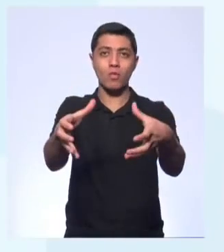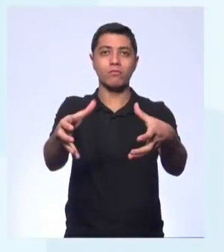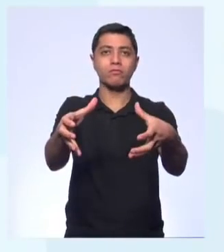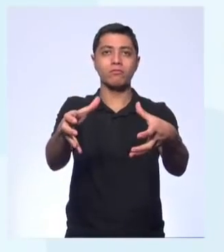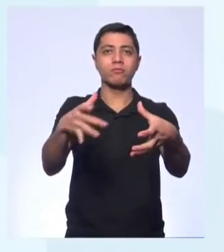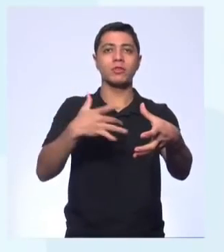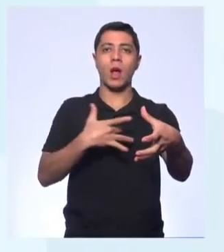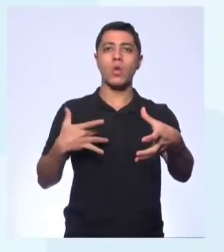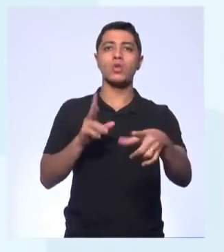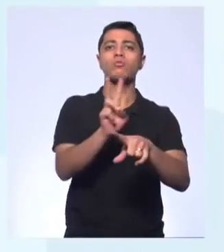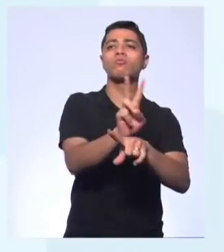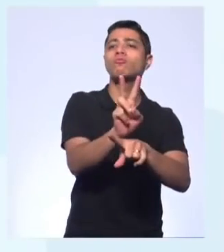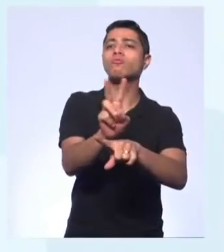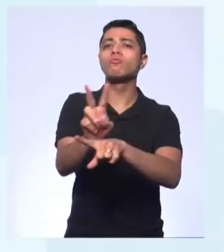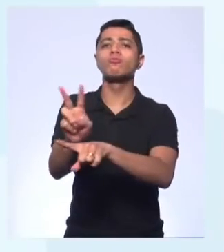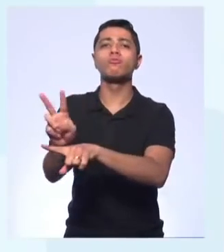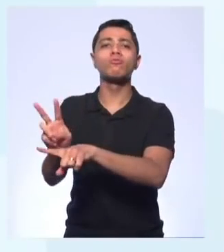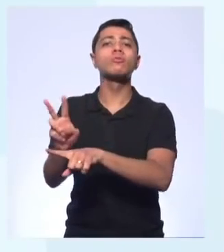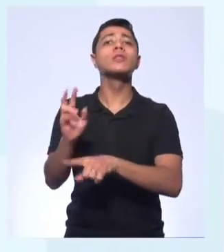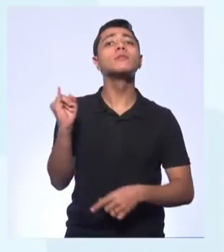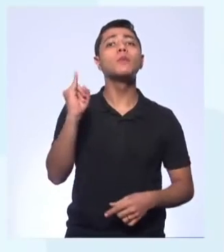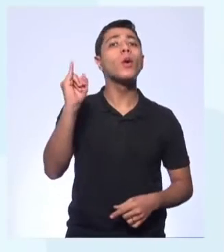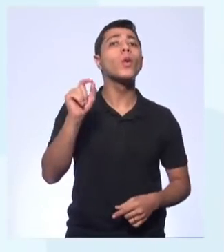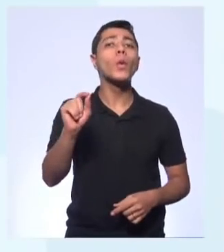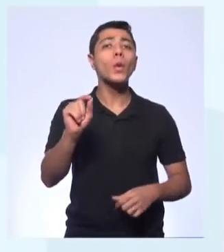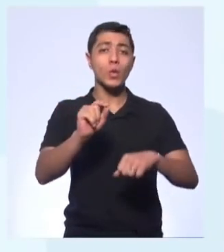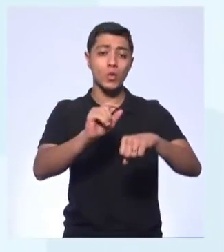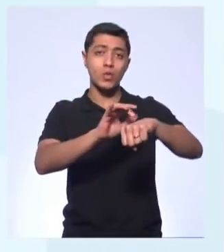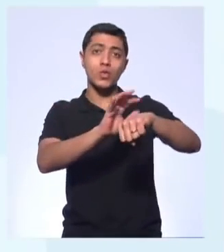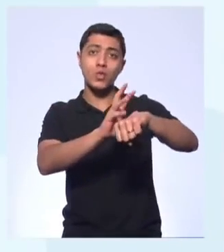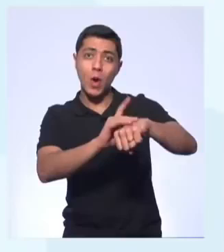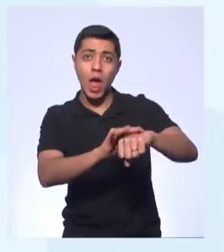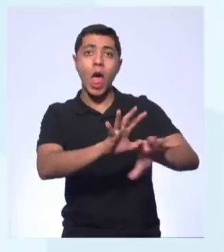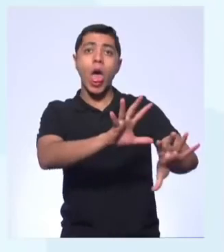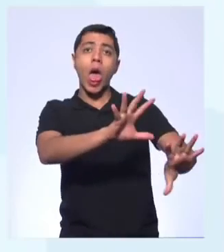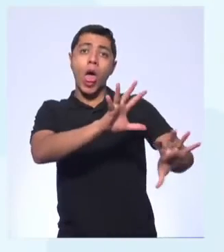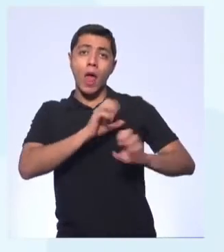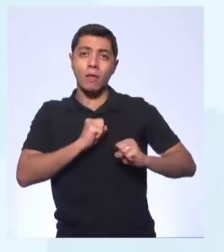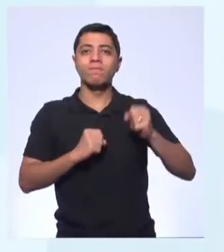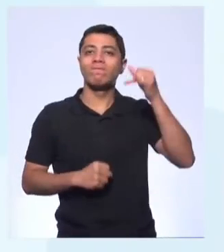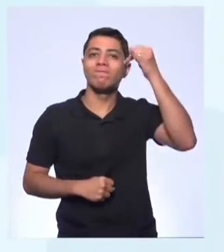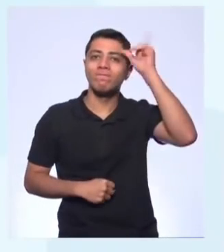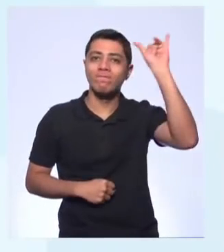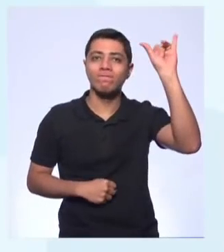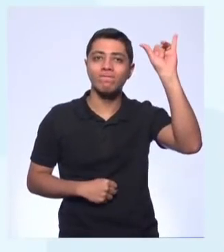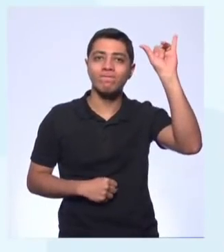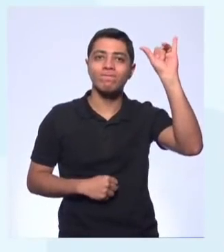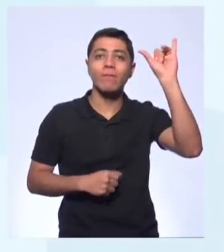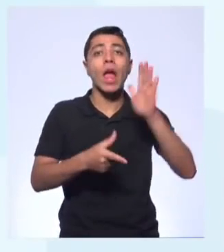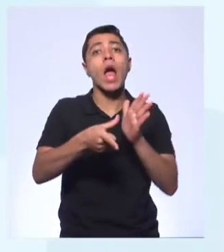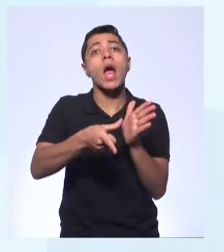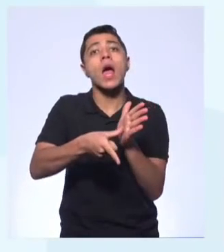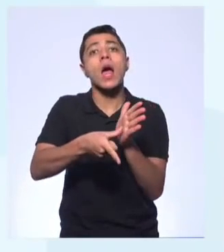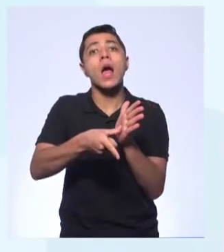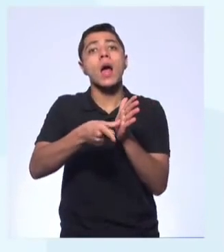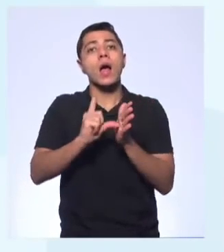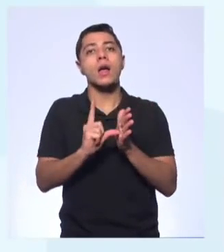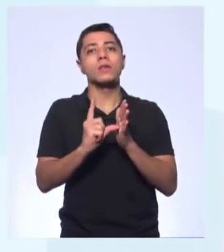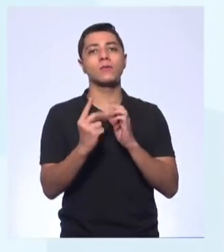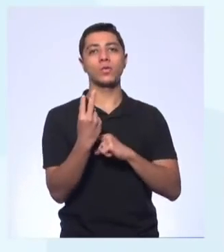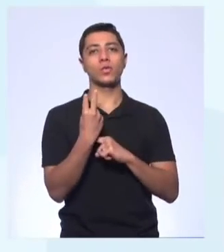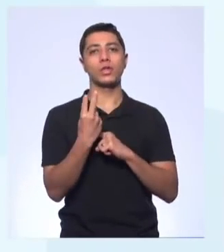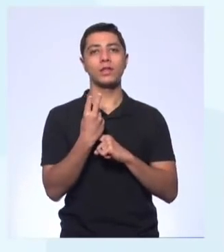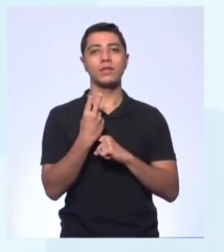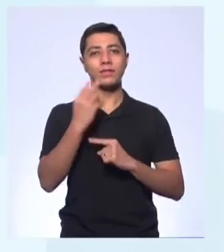prevenção e formas de evitar que o indivíduo tenha a doença, né, do que propriamente